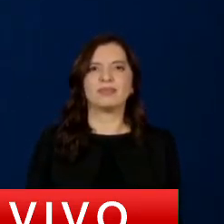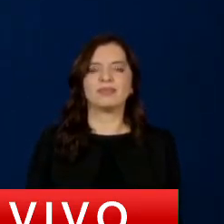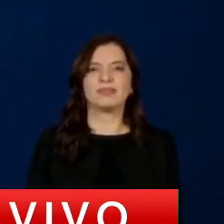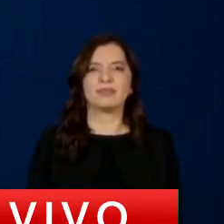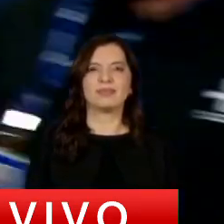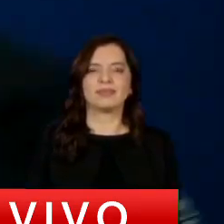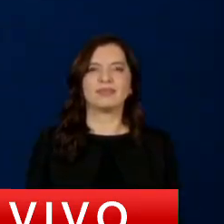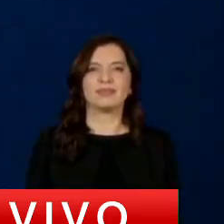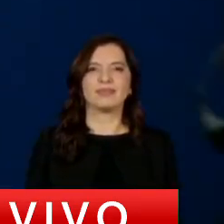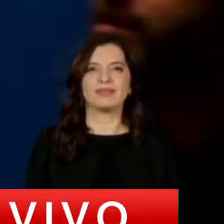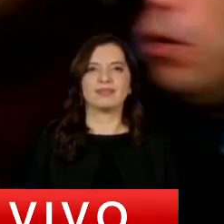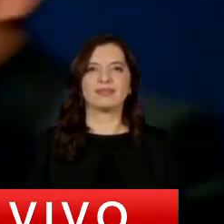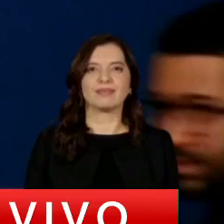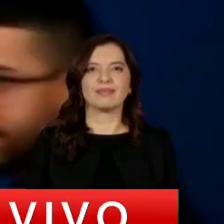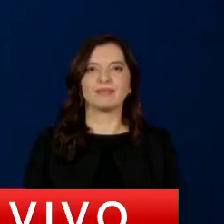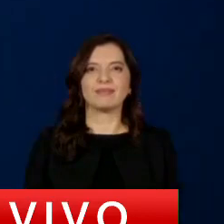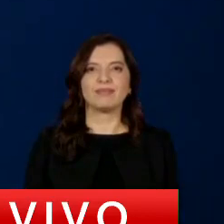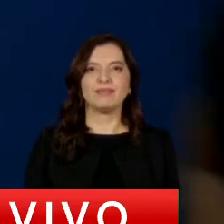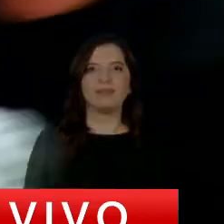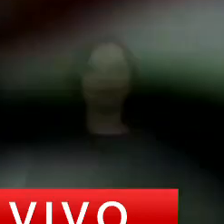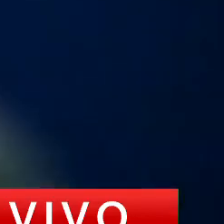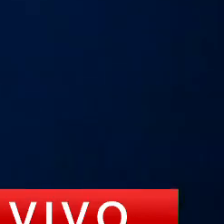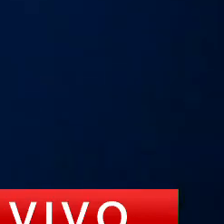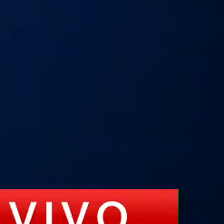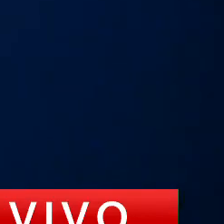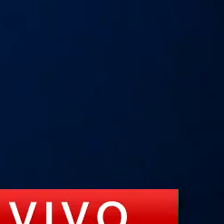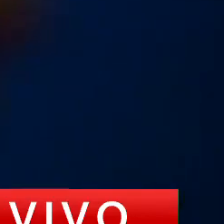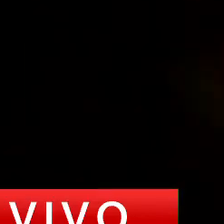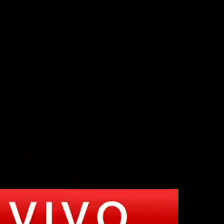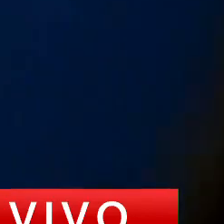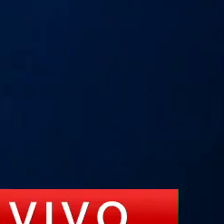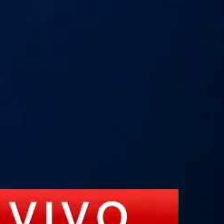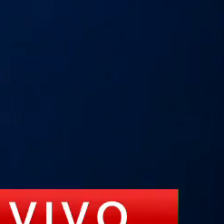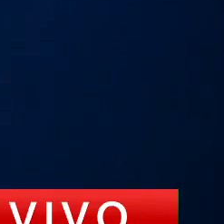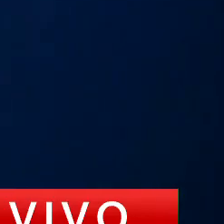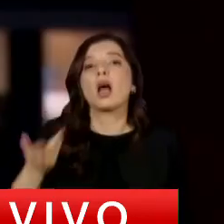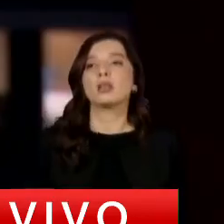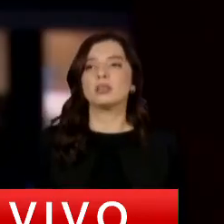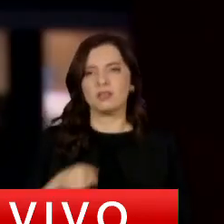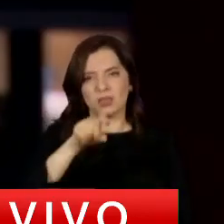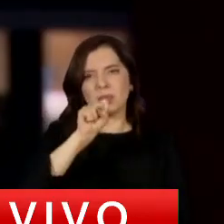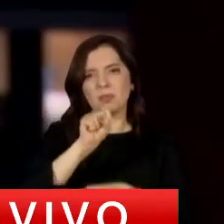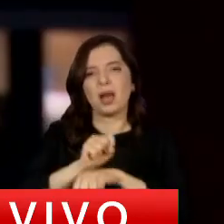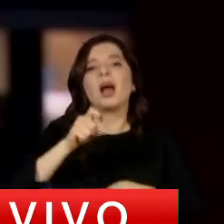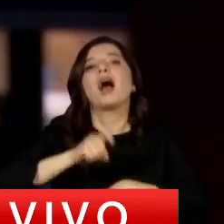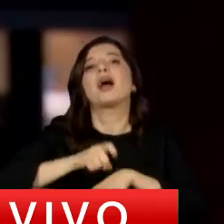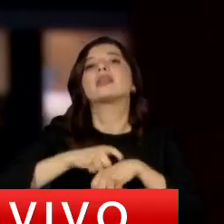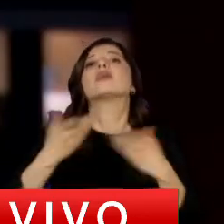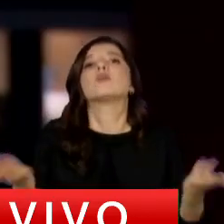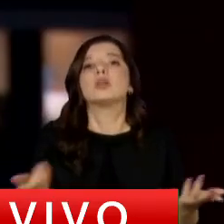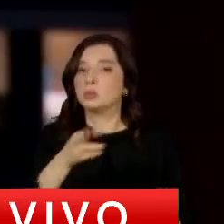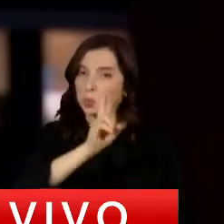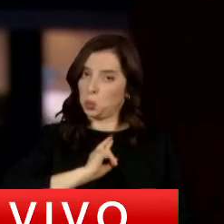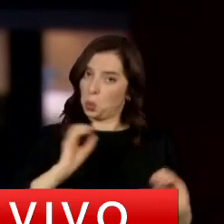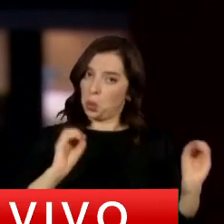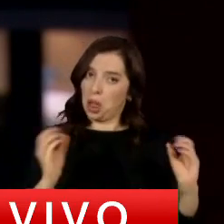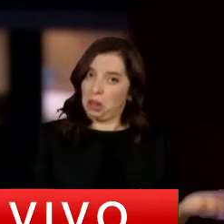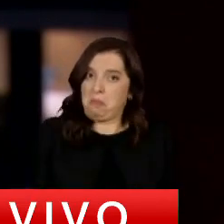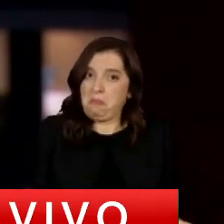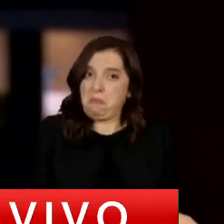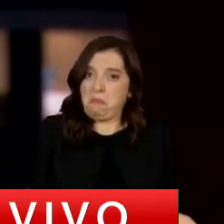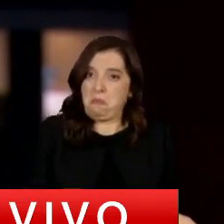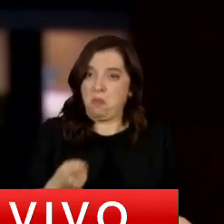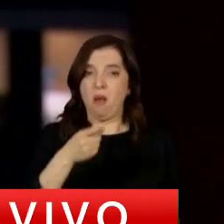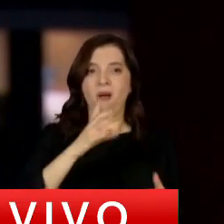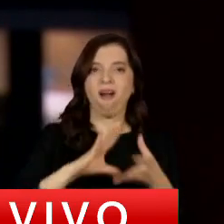coordenação ele me falou uma coisa que chama atenção aqui El ele disse que o Pablo Marçal foi carinhoso com o